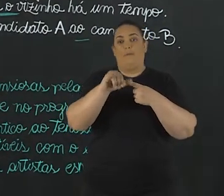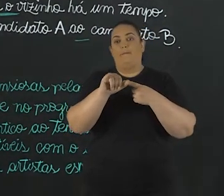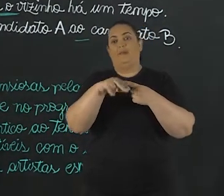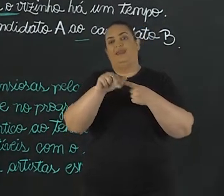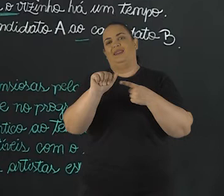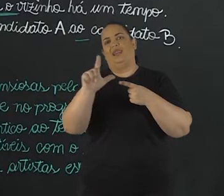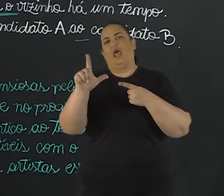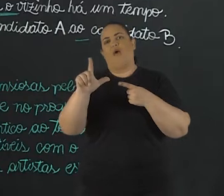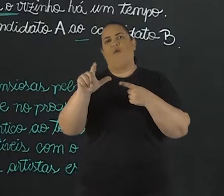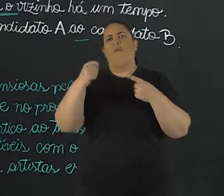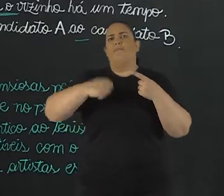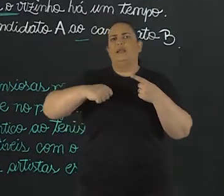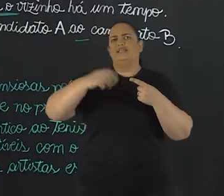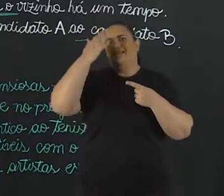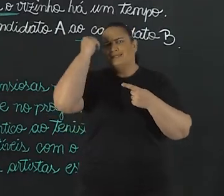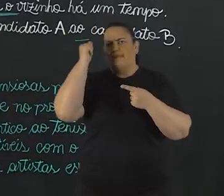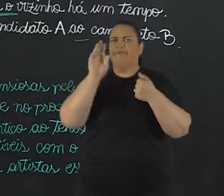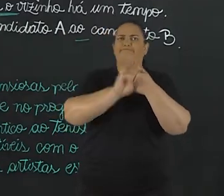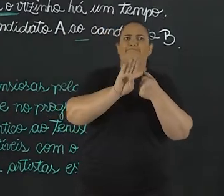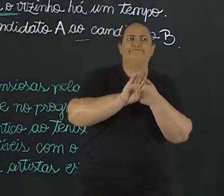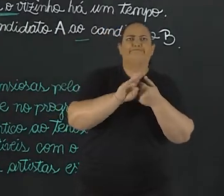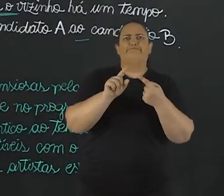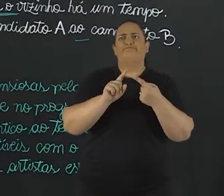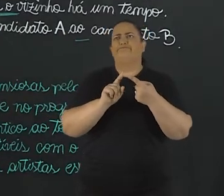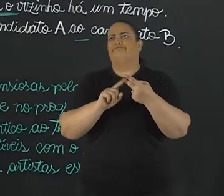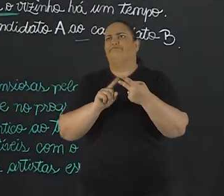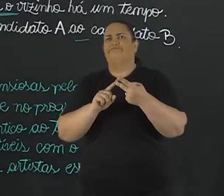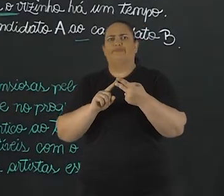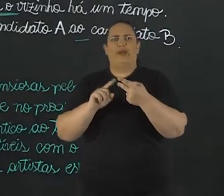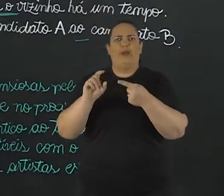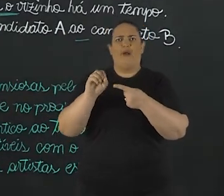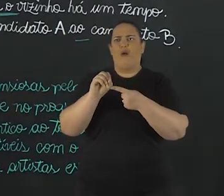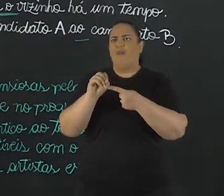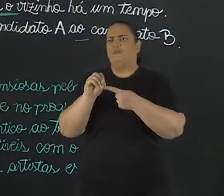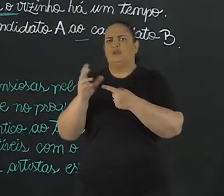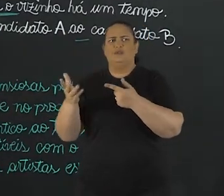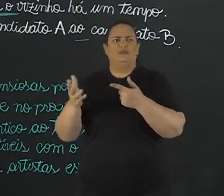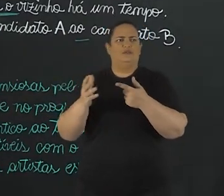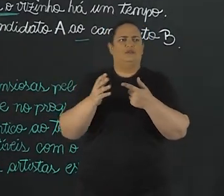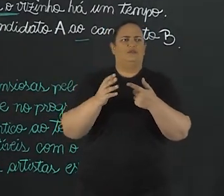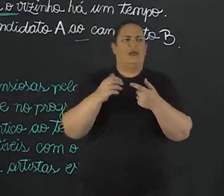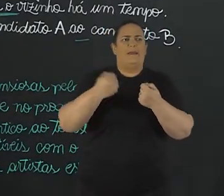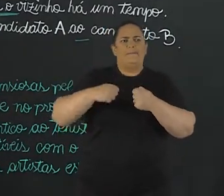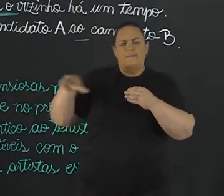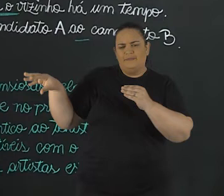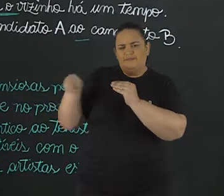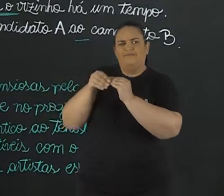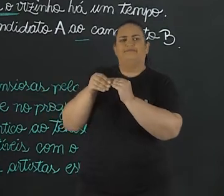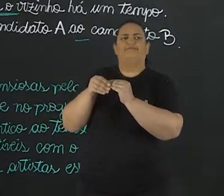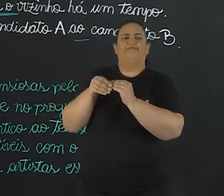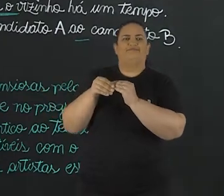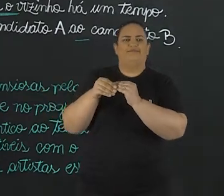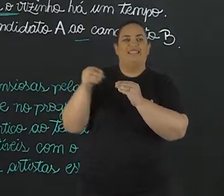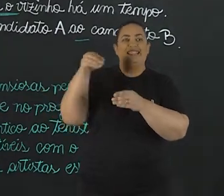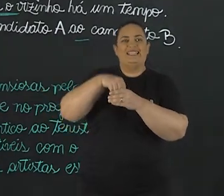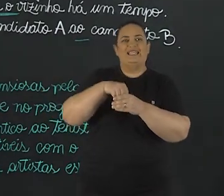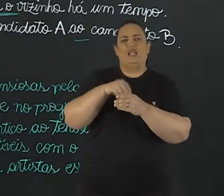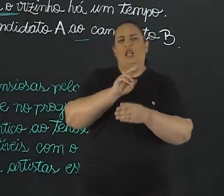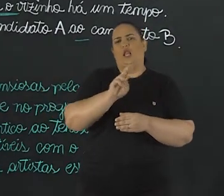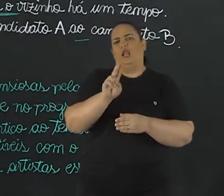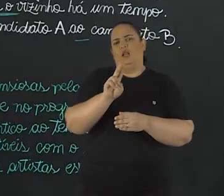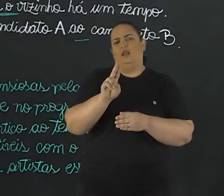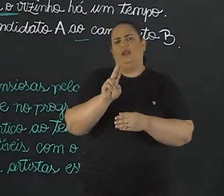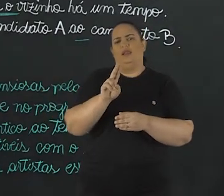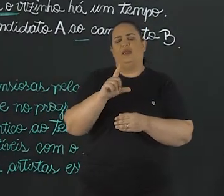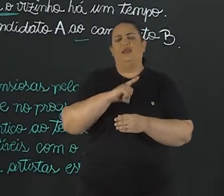substantivo, um adjetivo, um advérbio, ele pede complemento. Quando ele pede complemento, esse complemento nominal é relacionado ao nome por